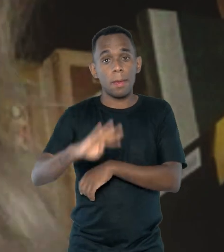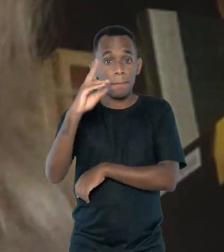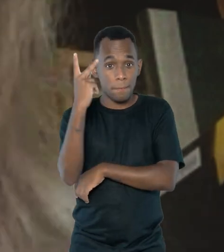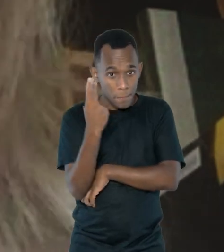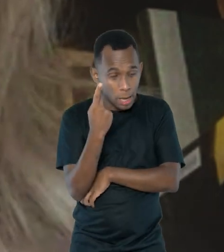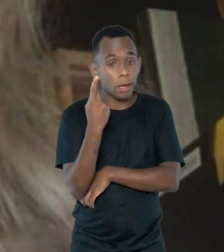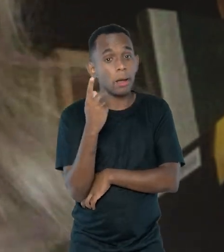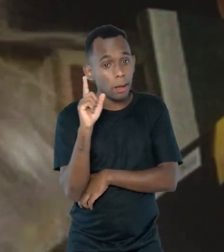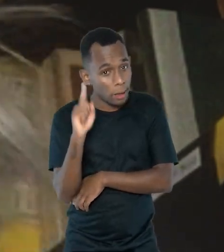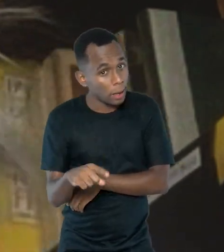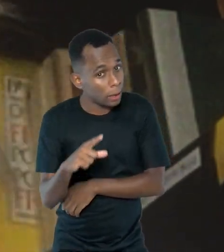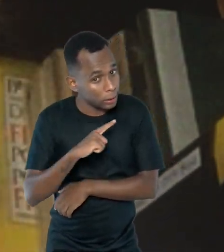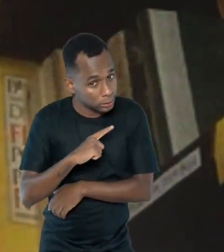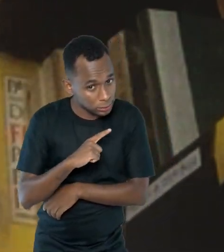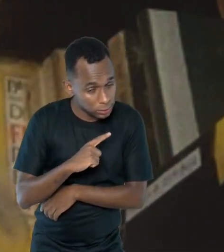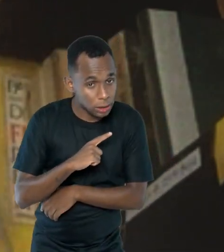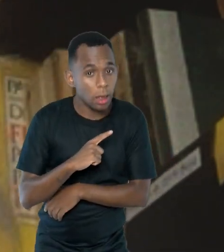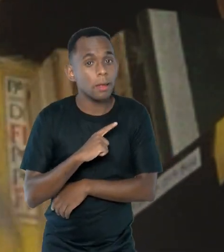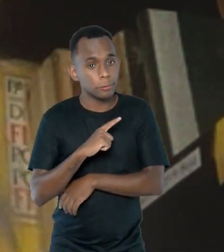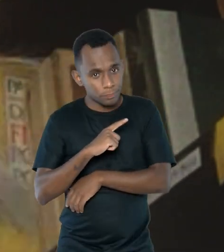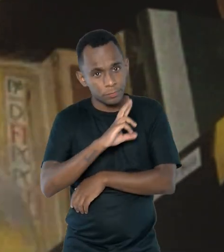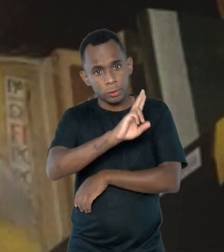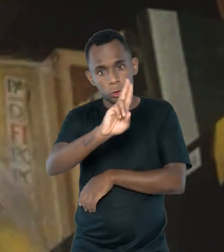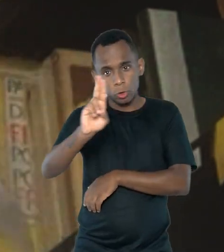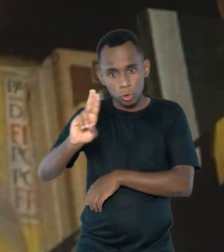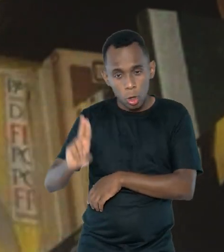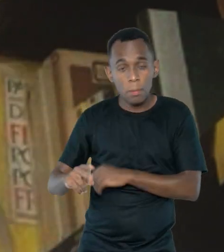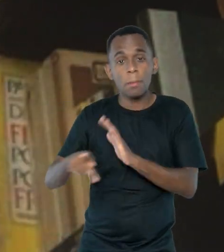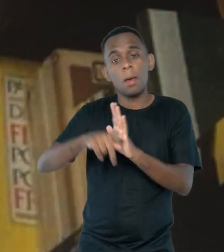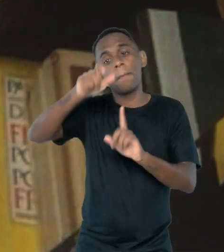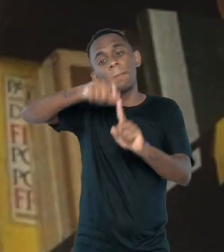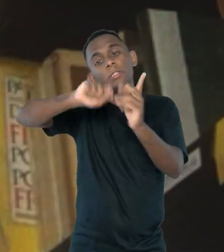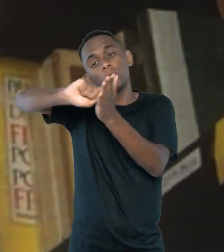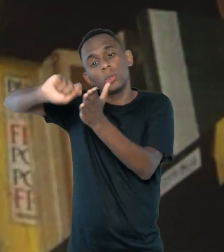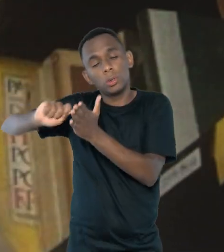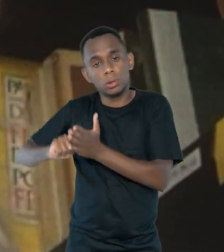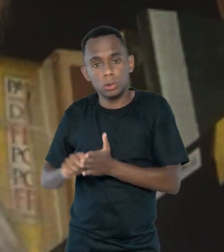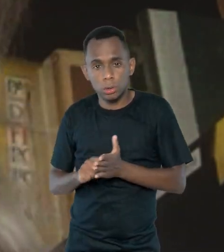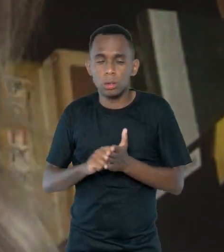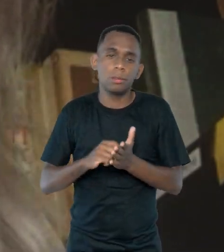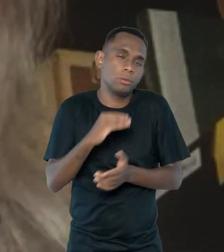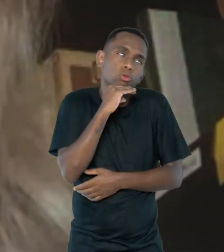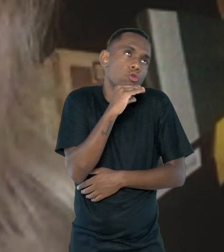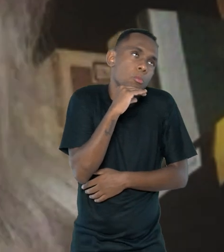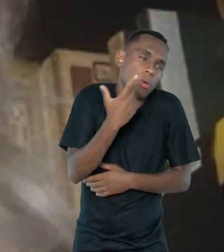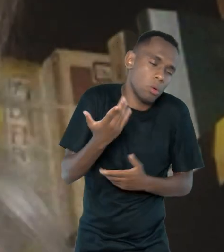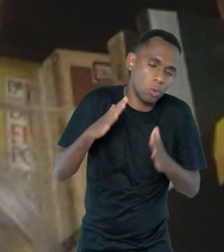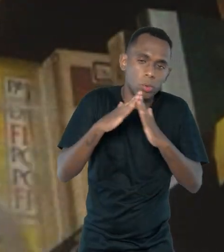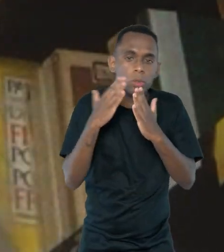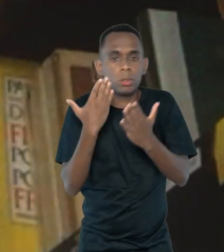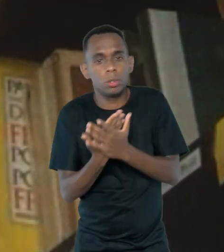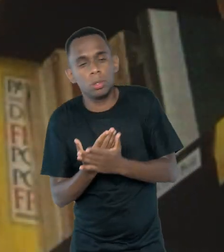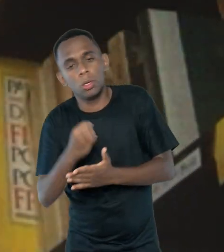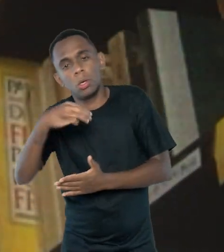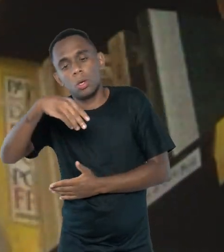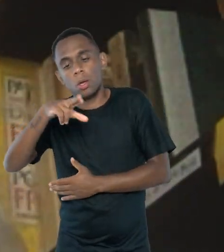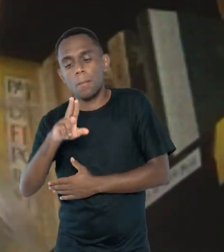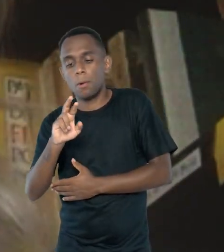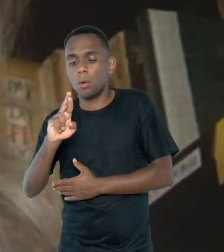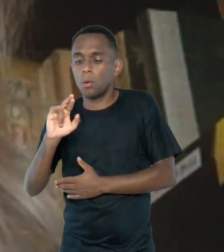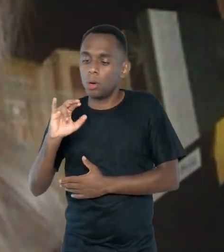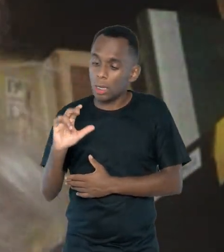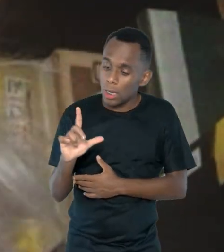que, por sinal, têm nomes, muitas têm nomes de escritores, Escola Carlos Drummond de Andrade, Escola Murilo